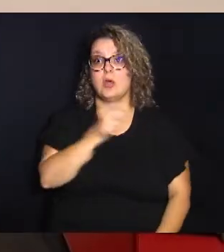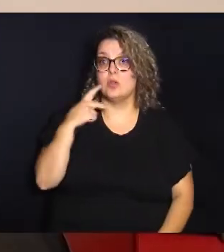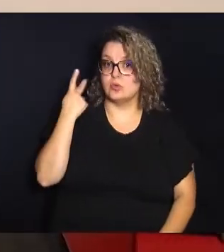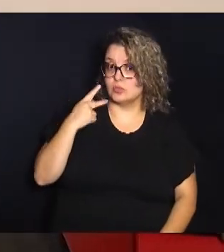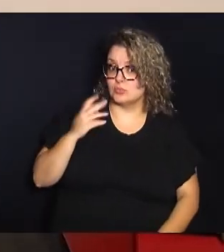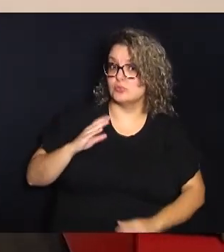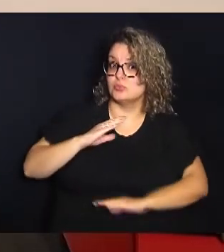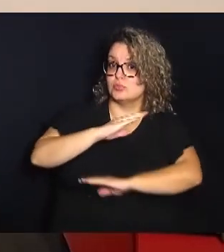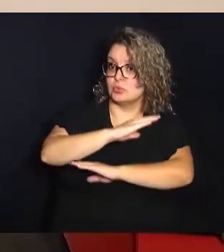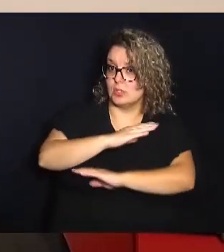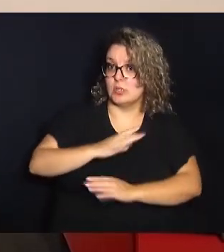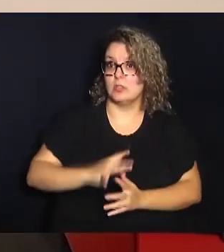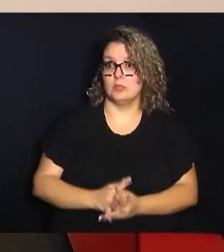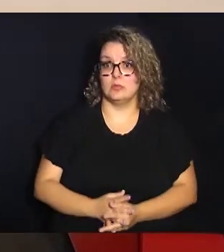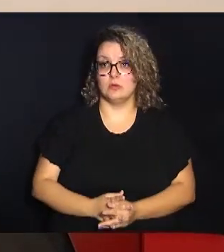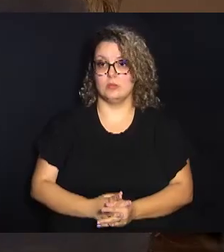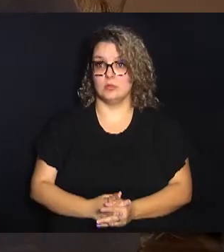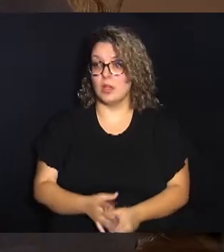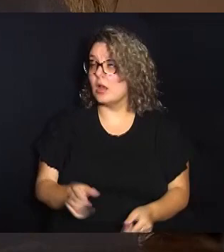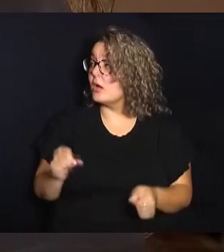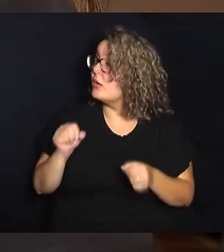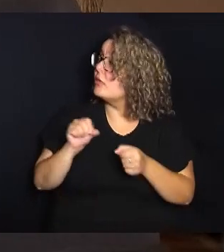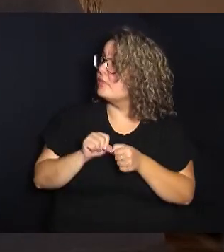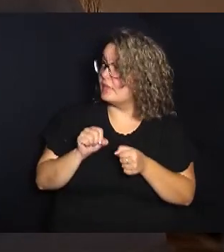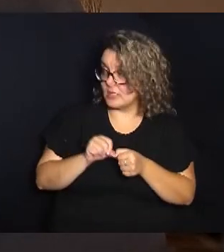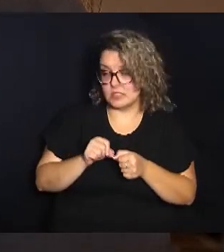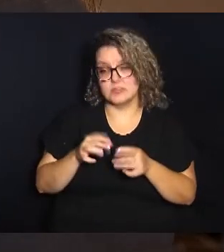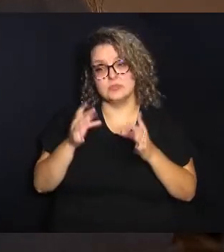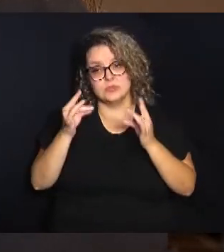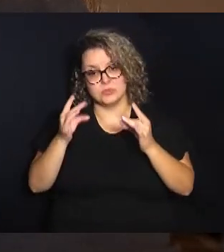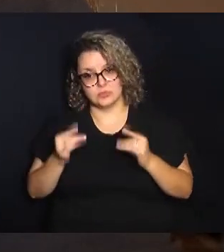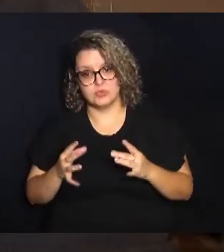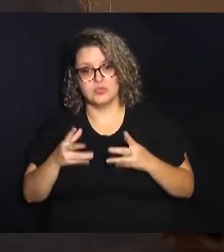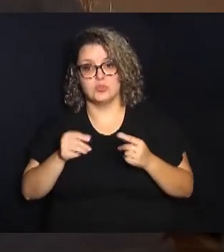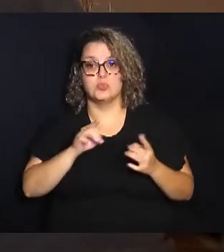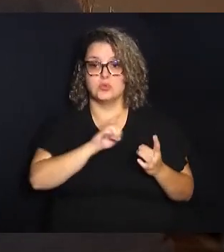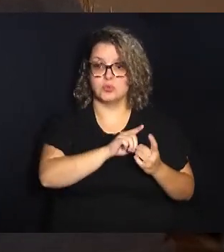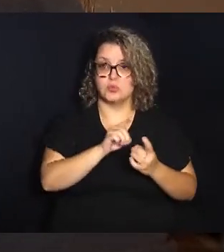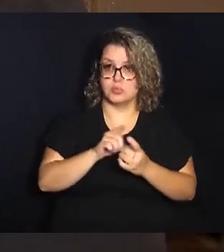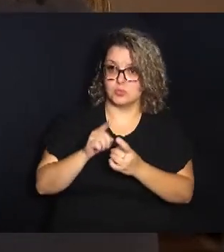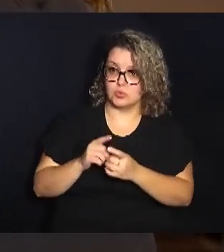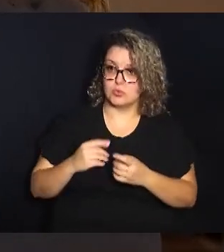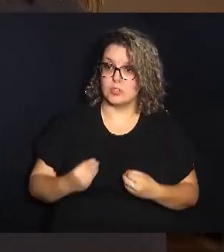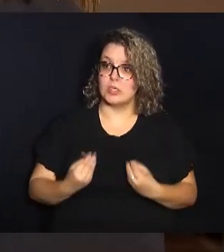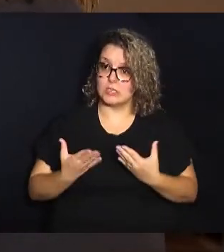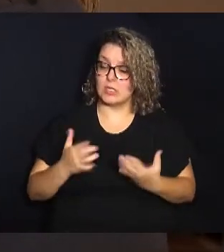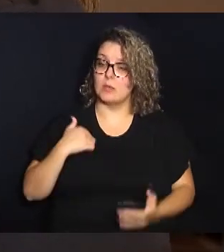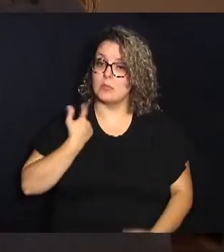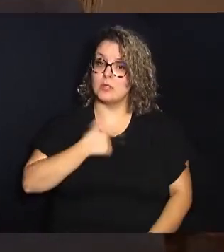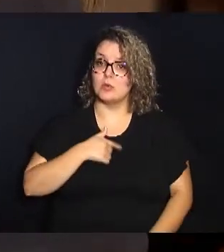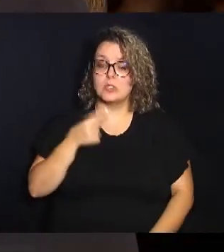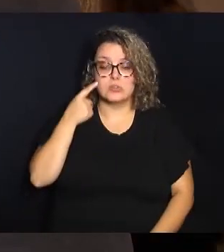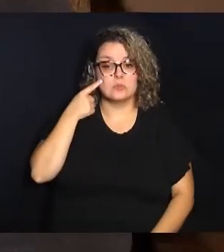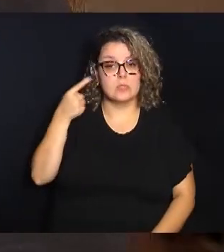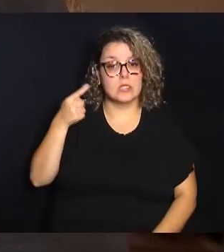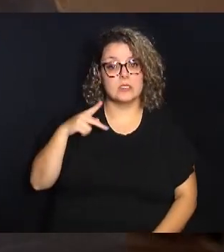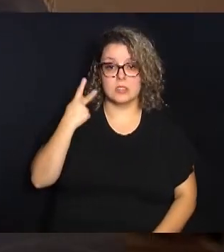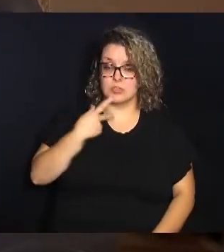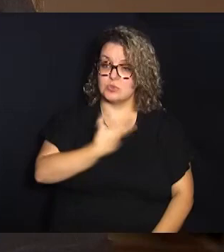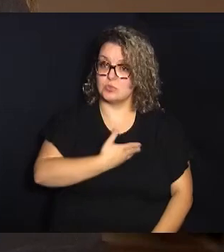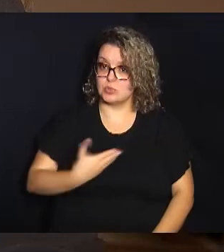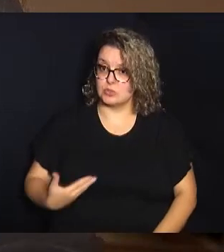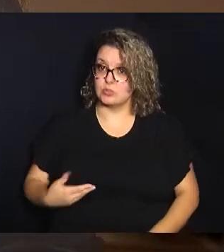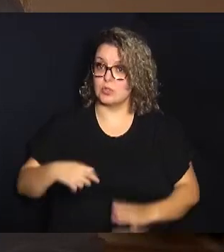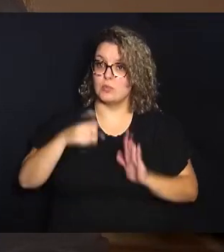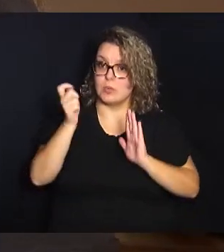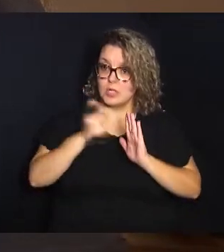e vereadores da Câmara Municipal. Fazer uma prestação de contas de todos os atendimentos realizados traz para nós uma perspectiva de